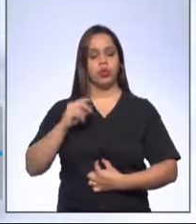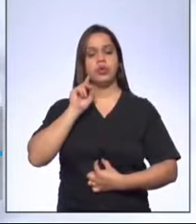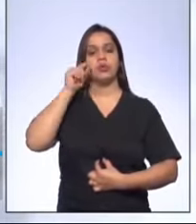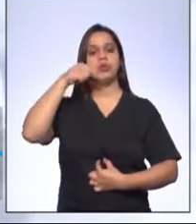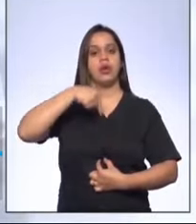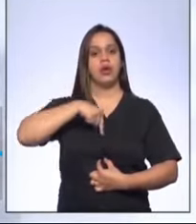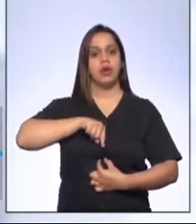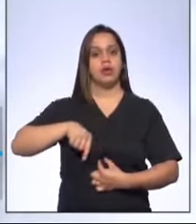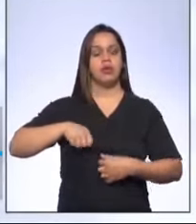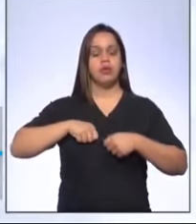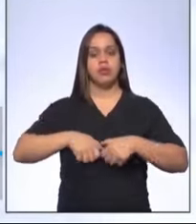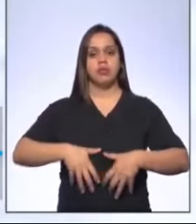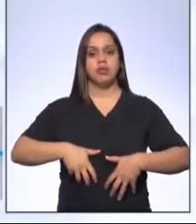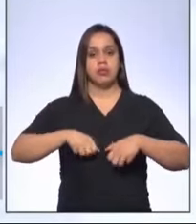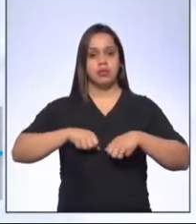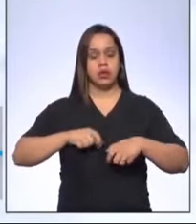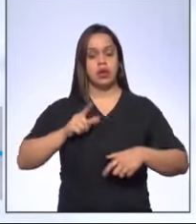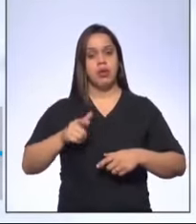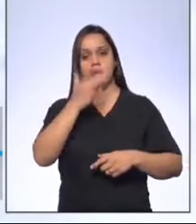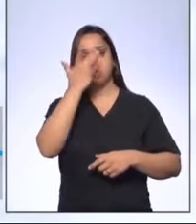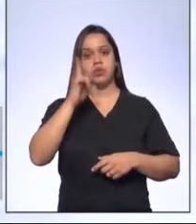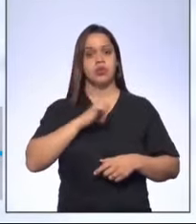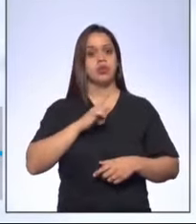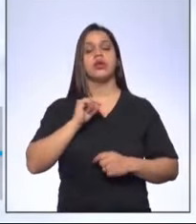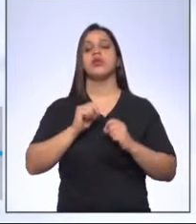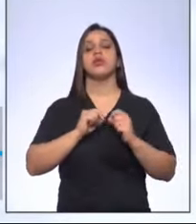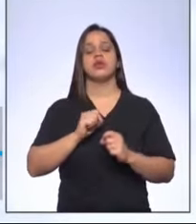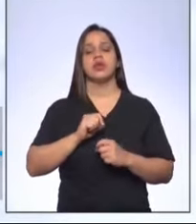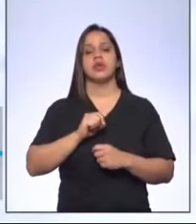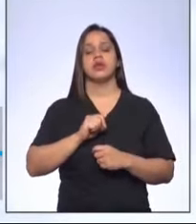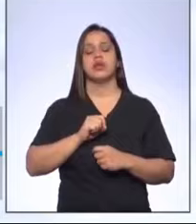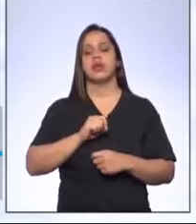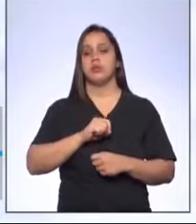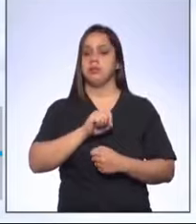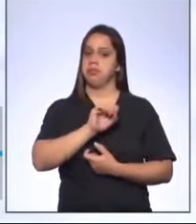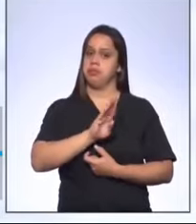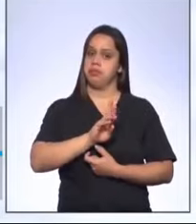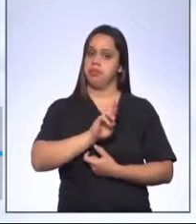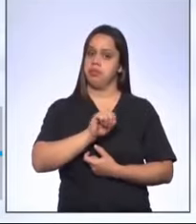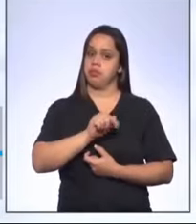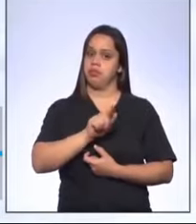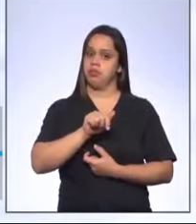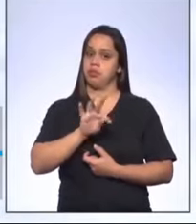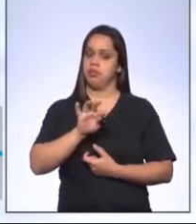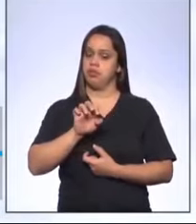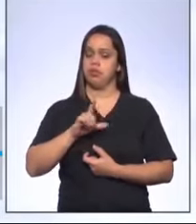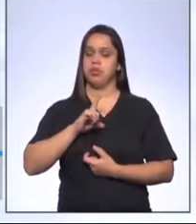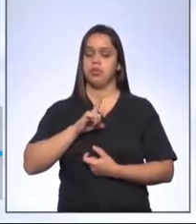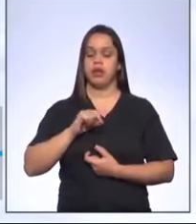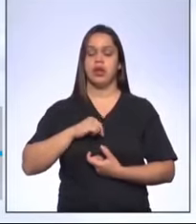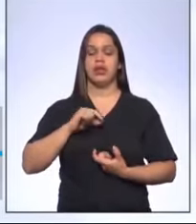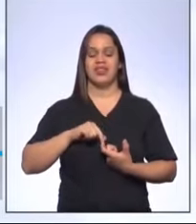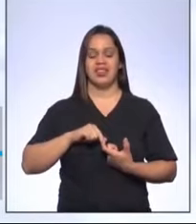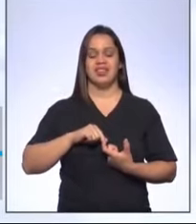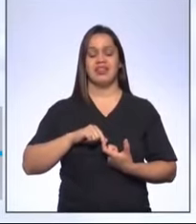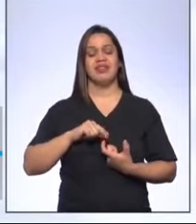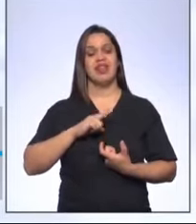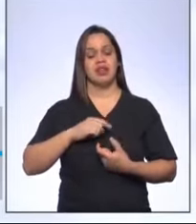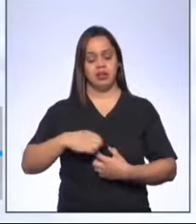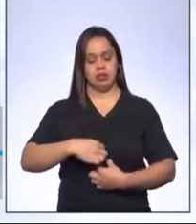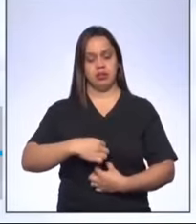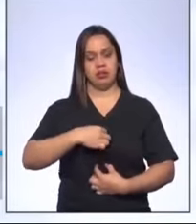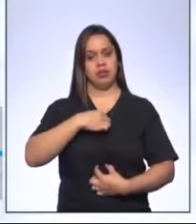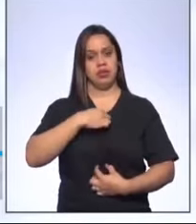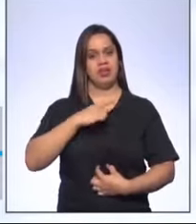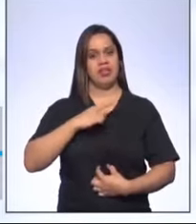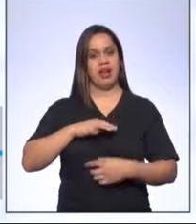a pessoa que tem bronquite, ela tem uma inflamação, tá? E por isso ela sente bastante falta de ar. Mas aí